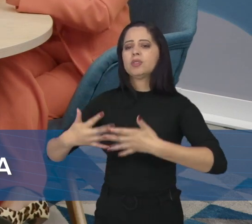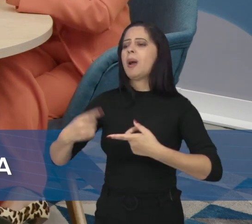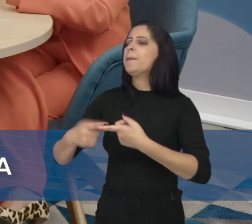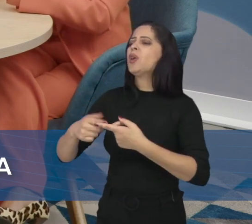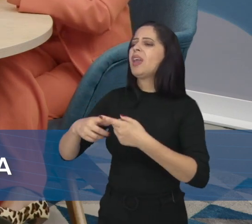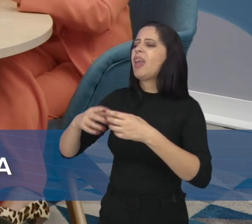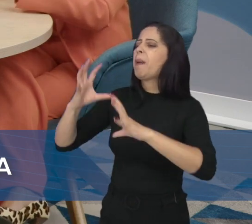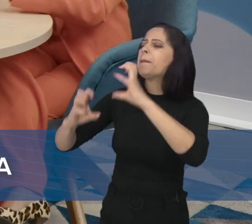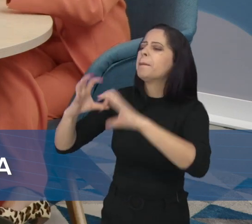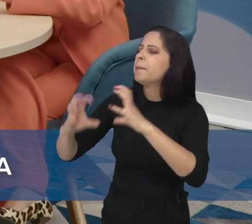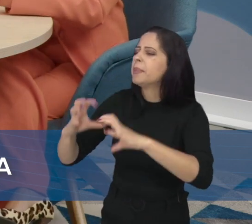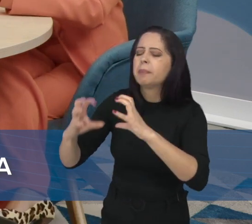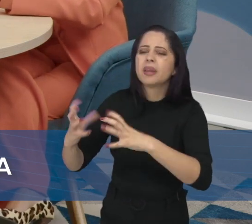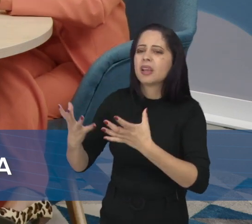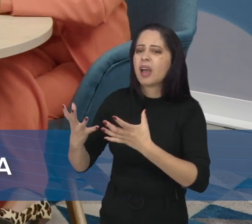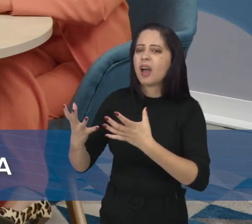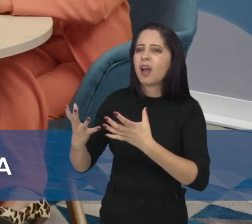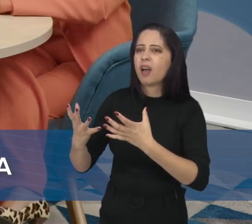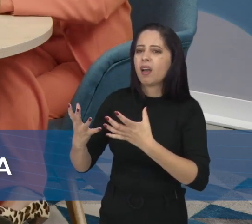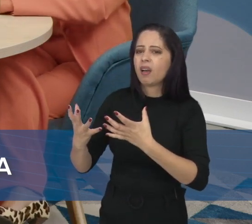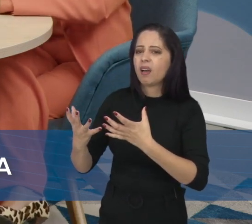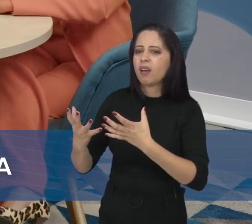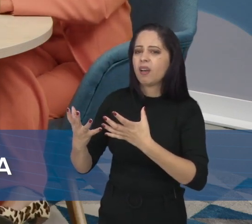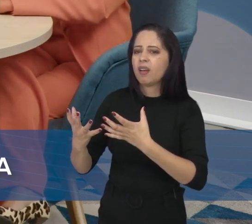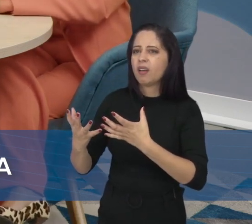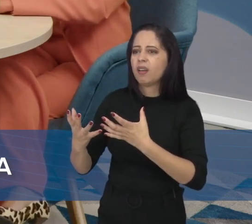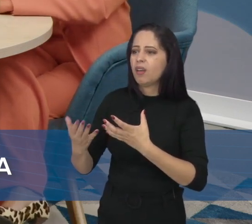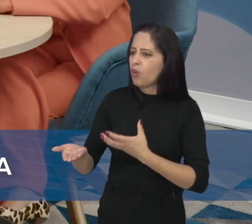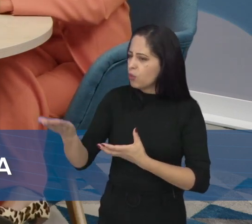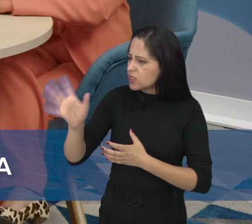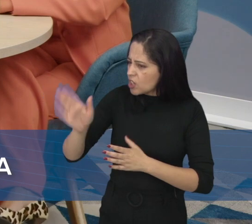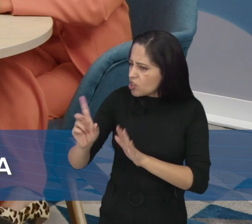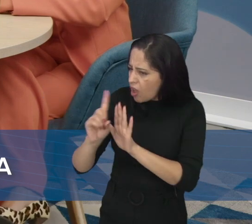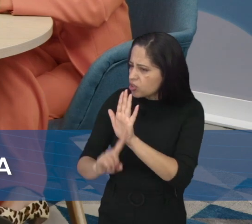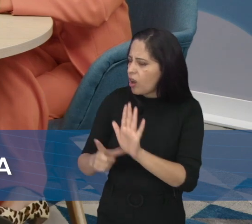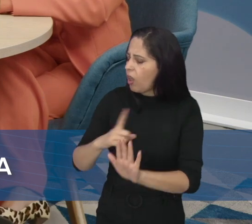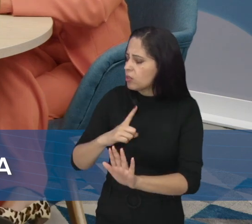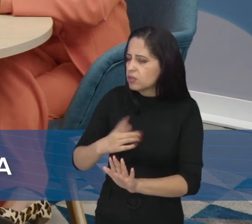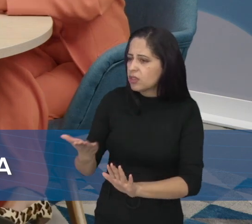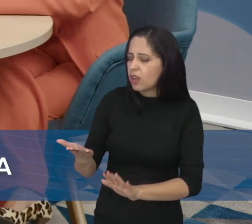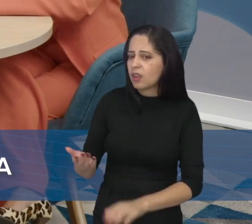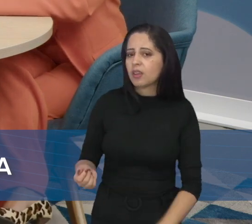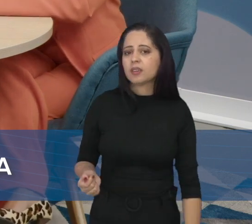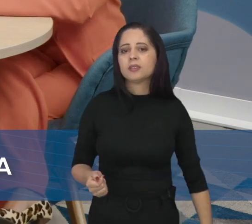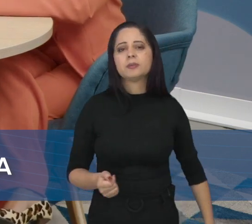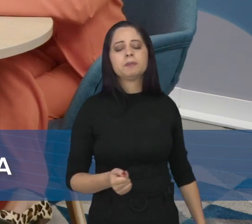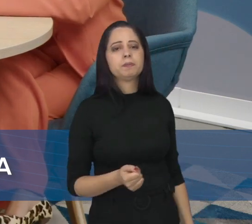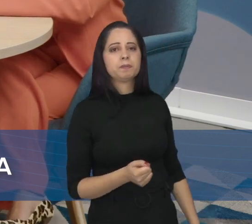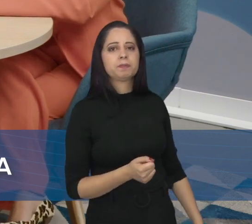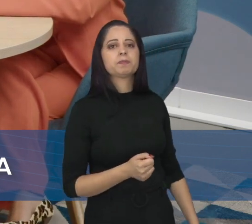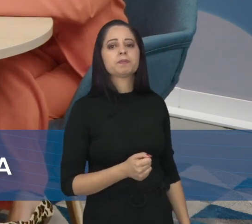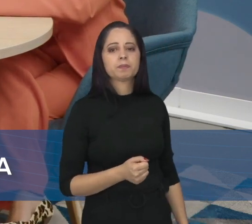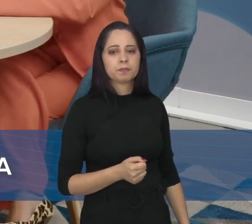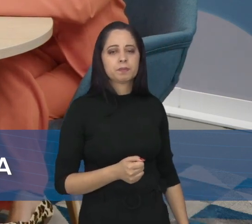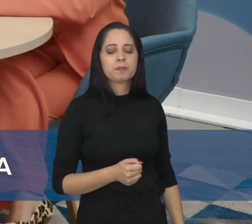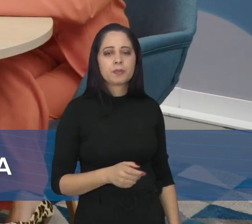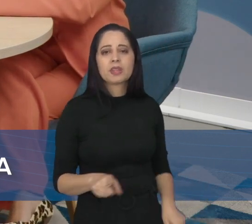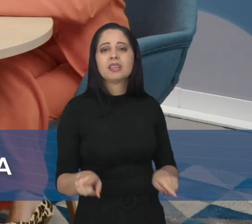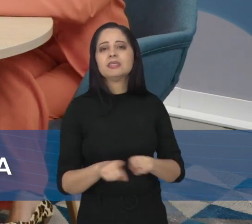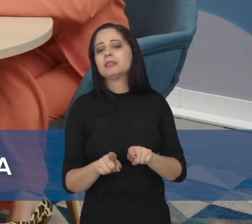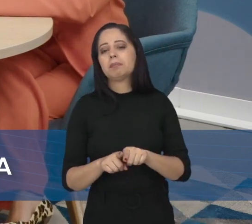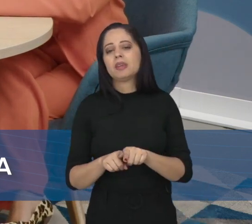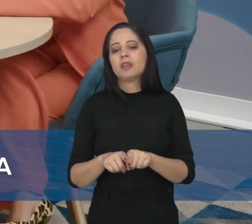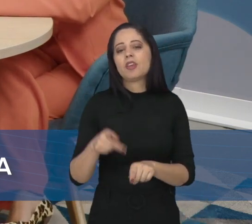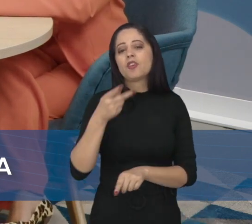brigar por um espaço que é teu já, por direito personalizado, entende? E Rafael, A gente falava